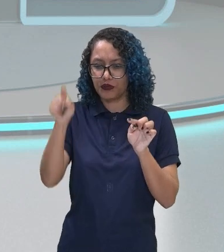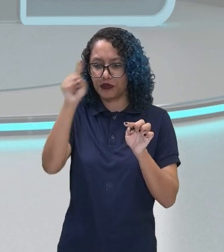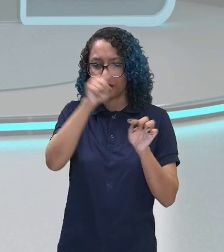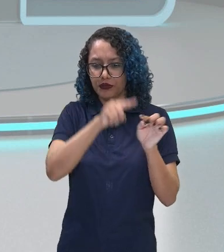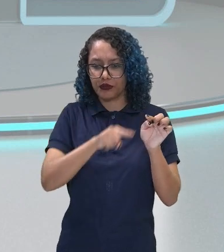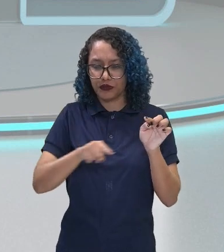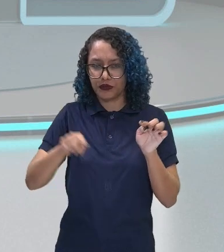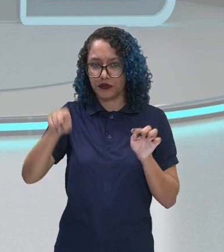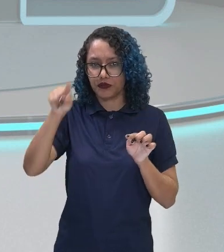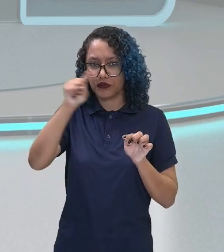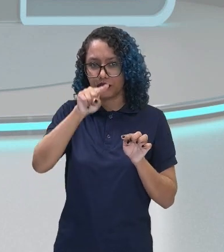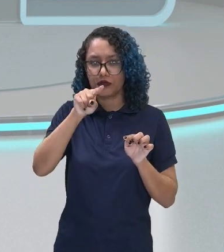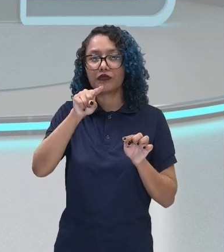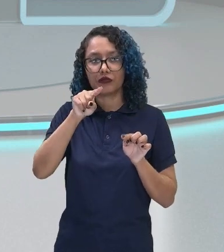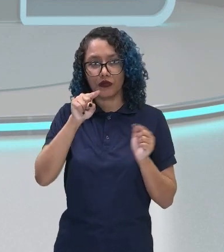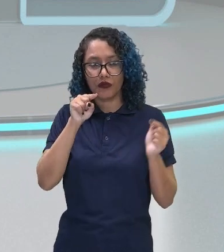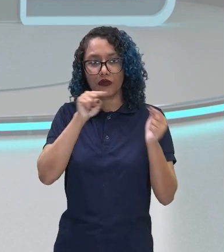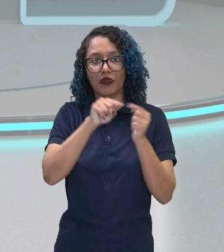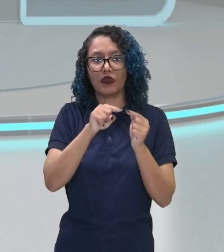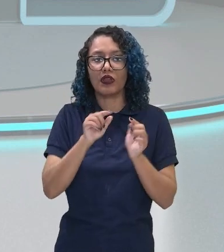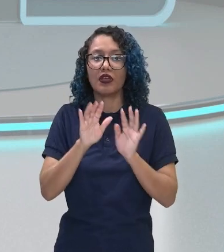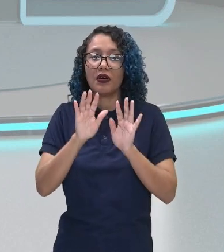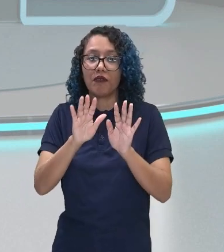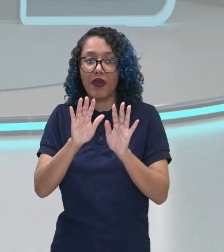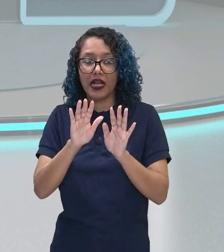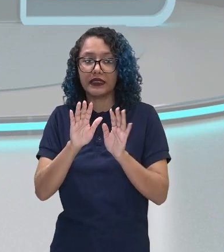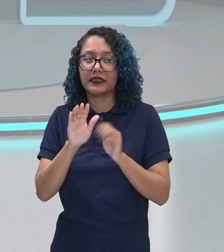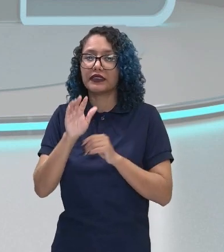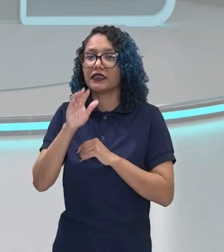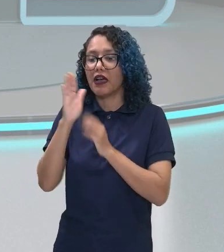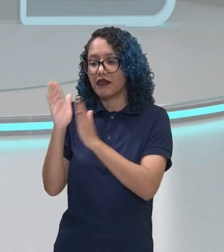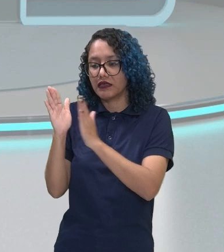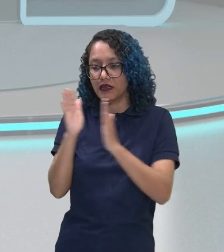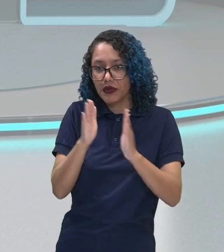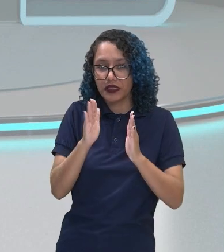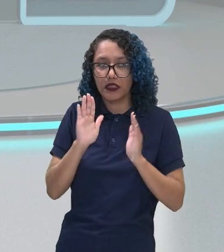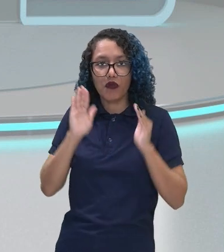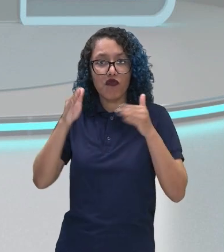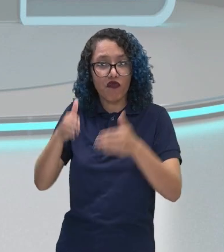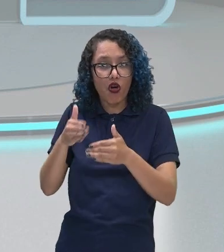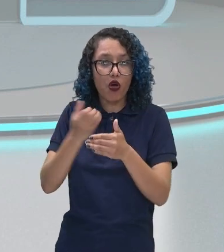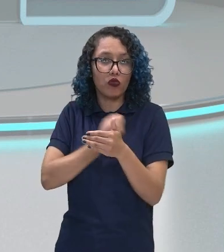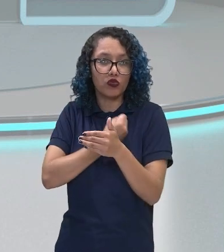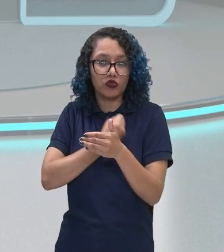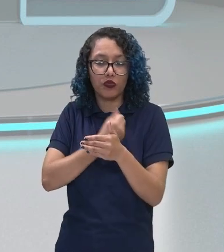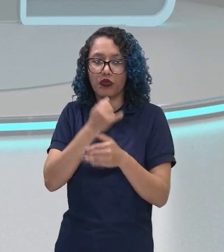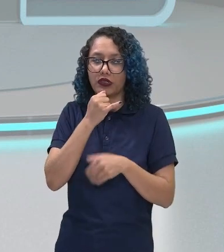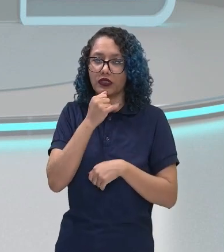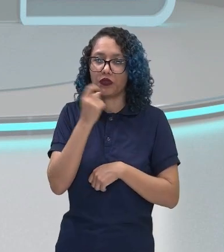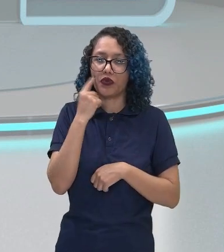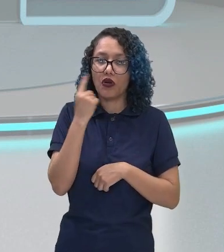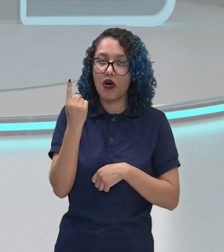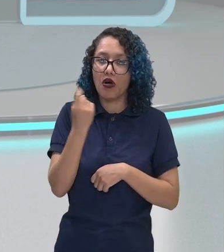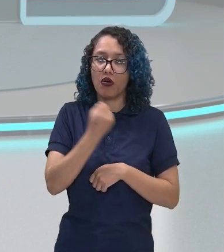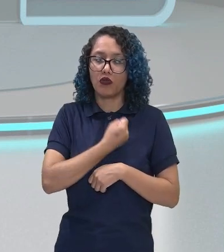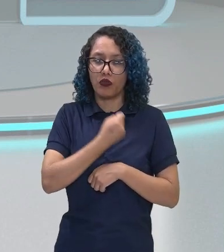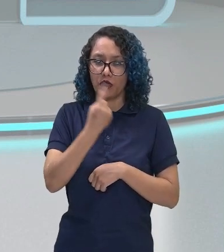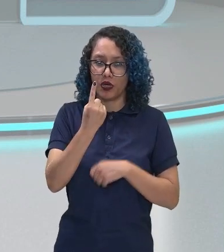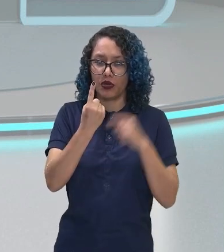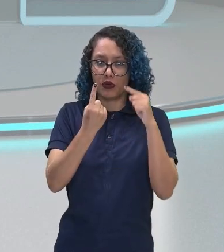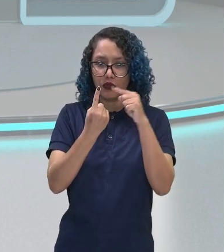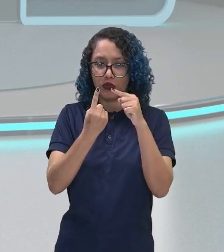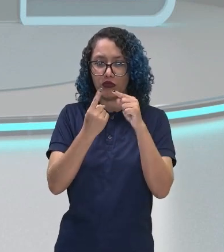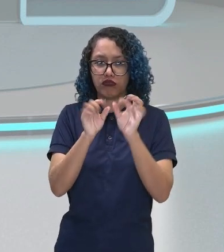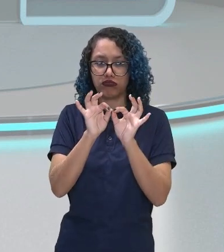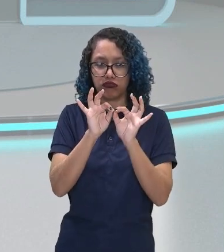de Fibonacci, eu estou detalhando essa parte dos números. Por exemplo, o número 1, então, a altura e a